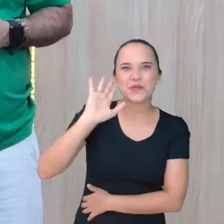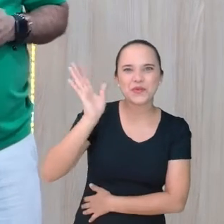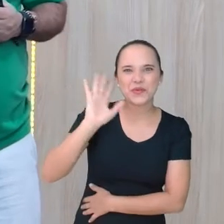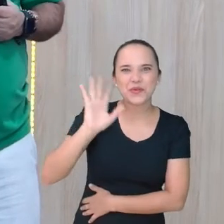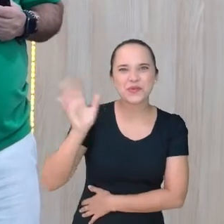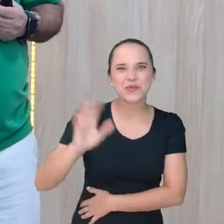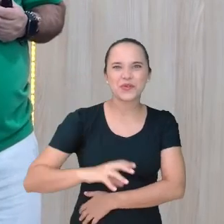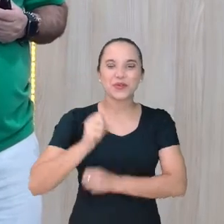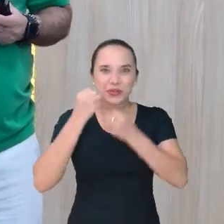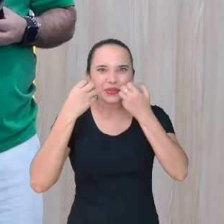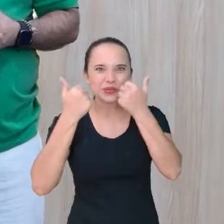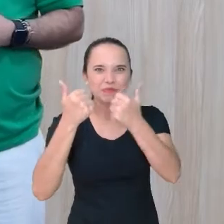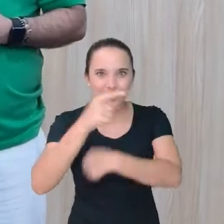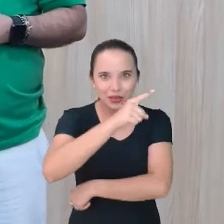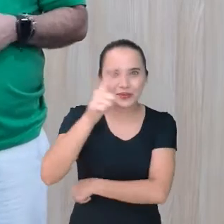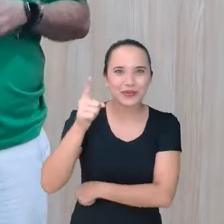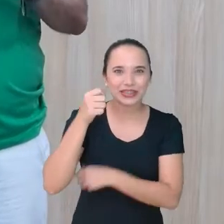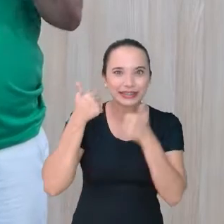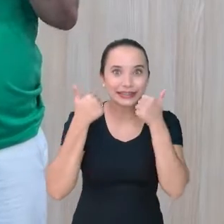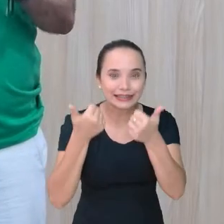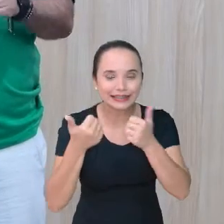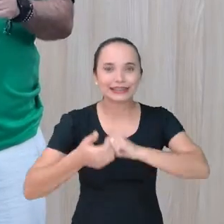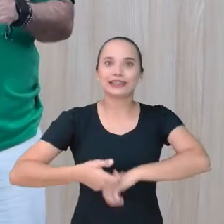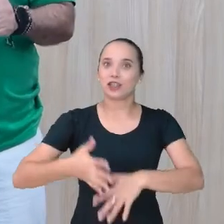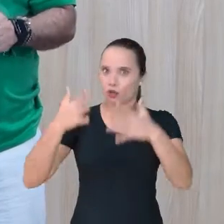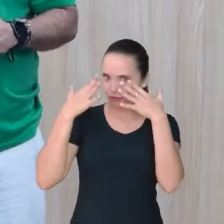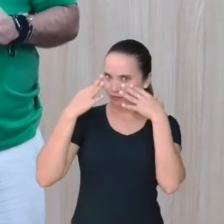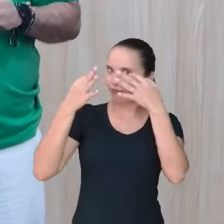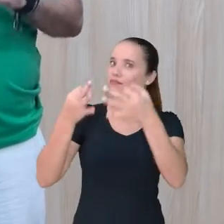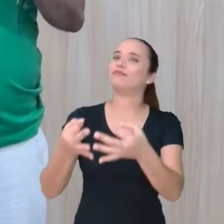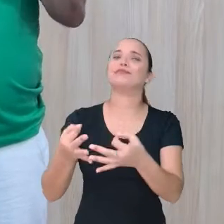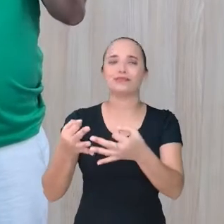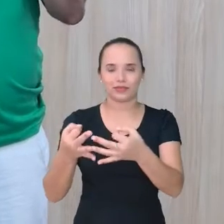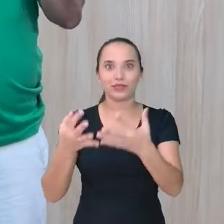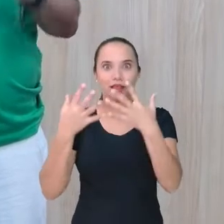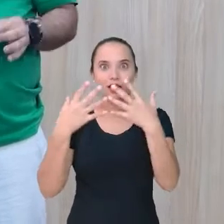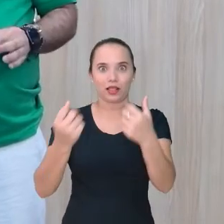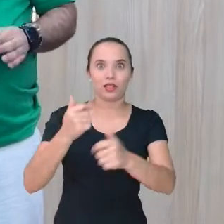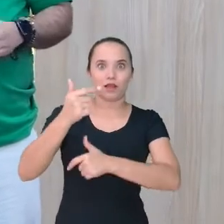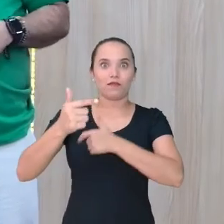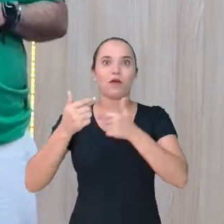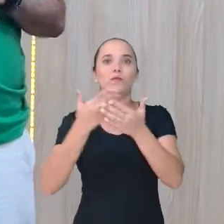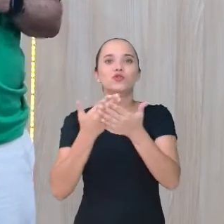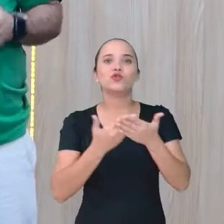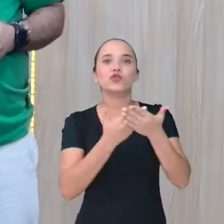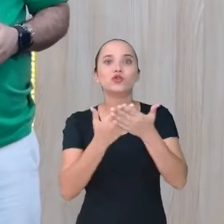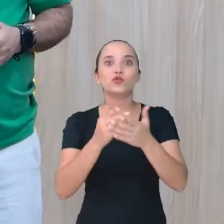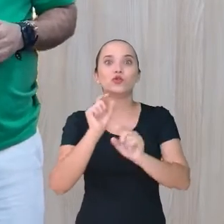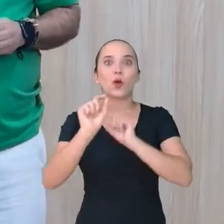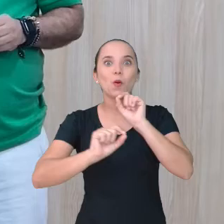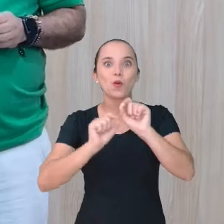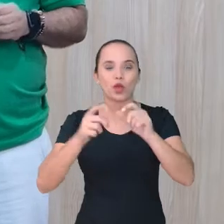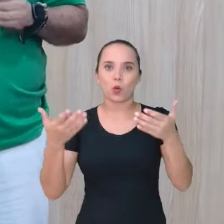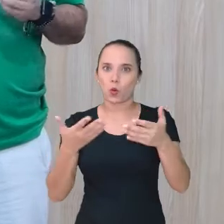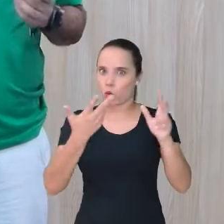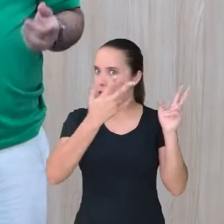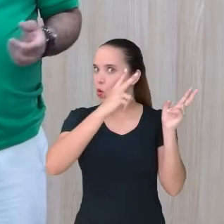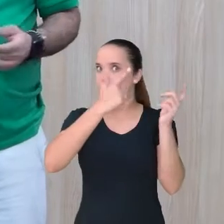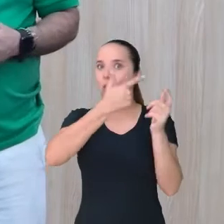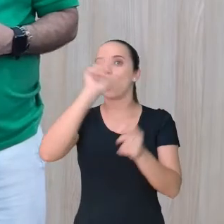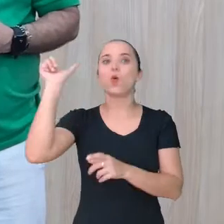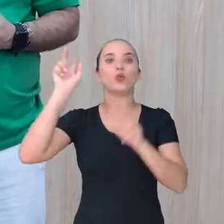ano, tudo bom com vocês? Então, ó, se liga aí, vamos trabalhar uma outra temática hoje, uma